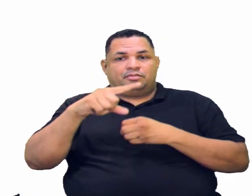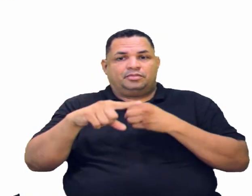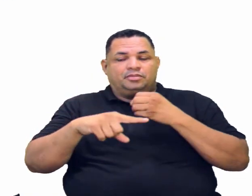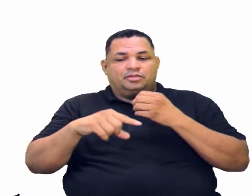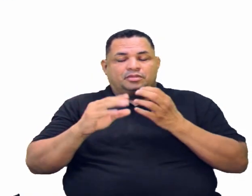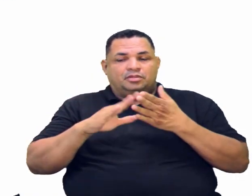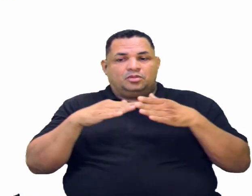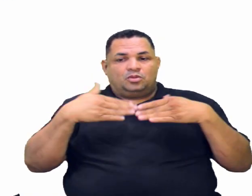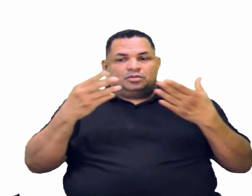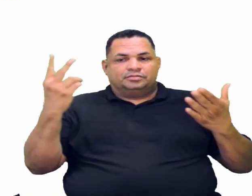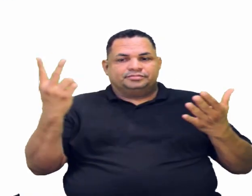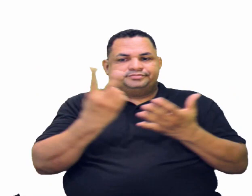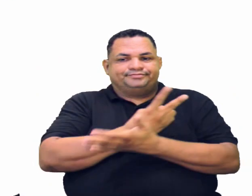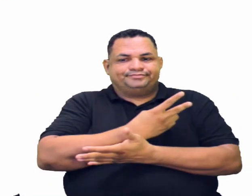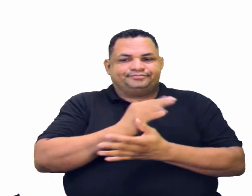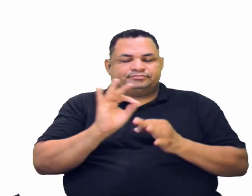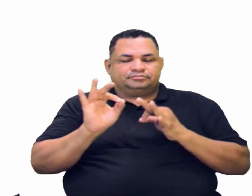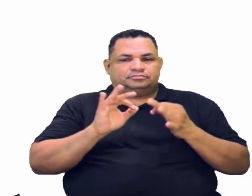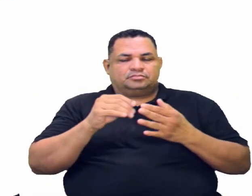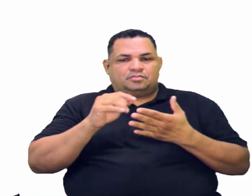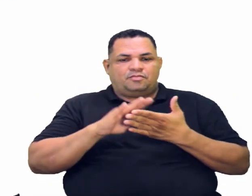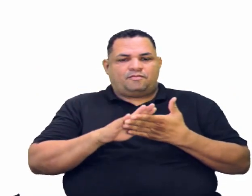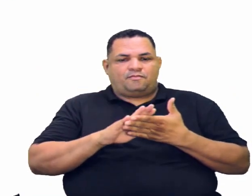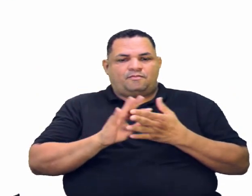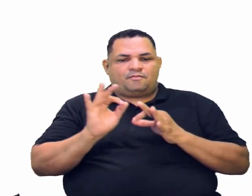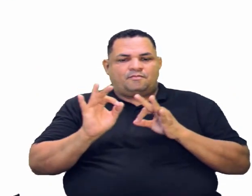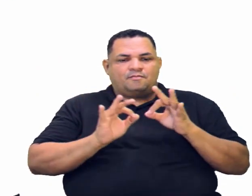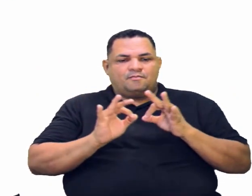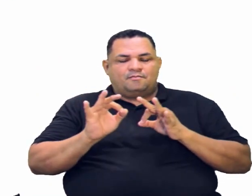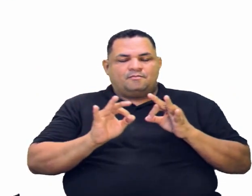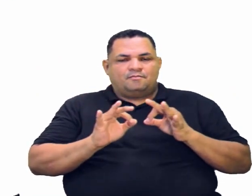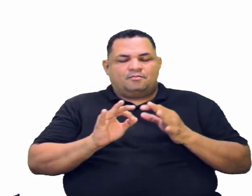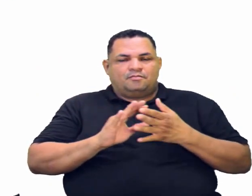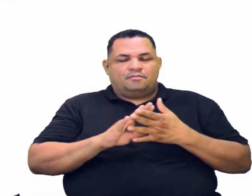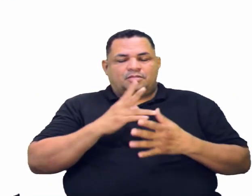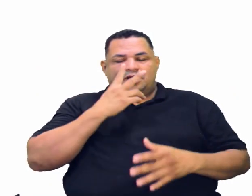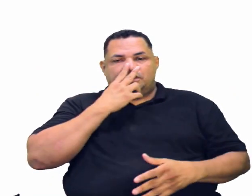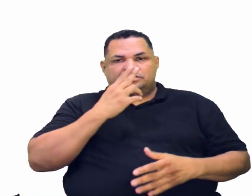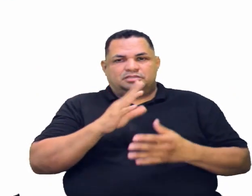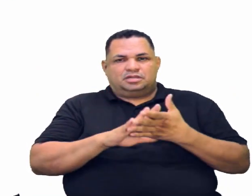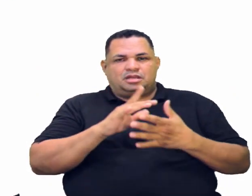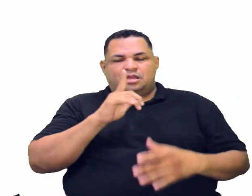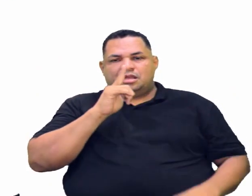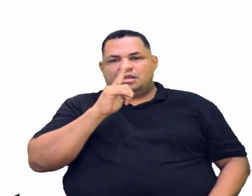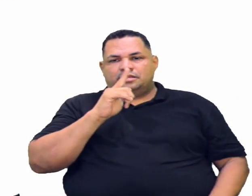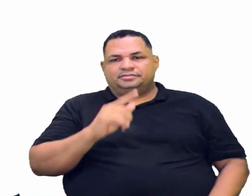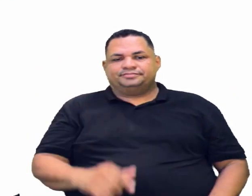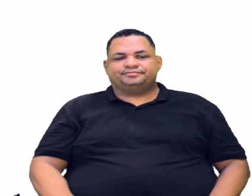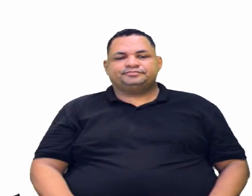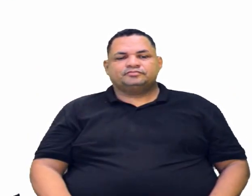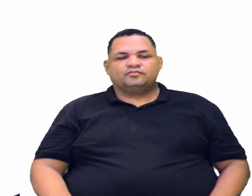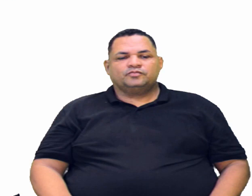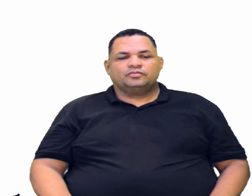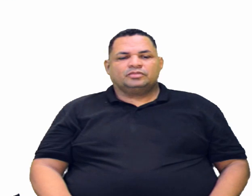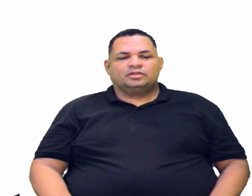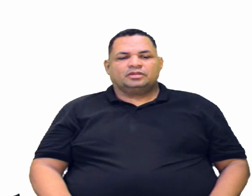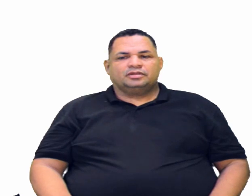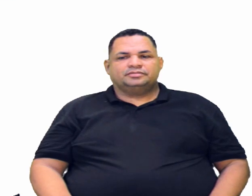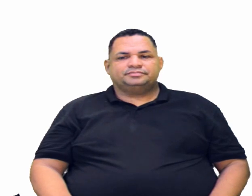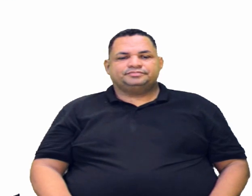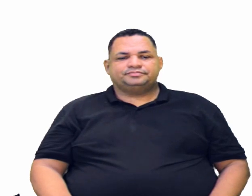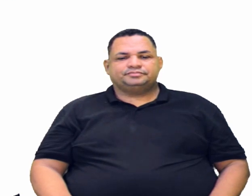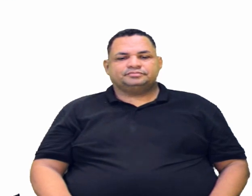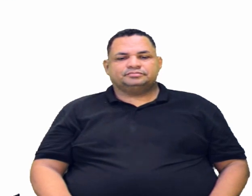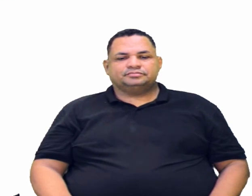álcool. Quando isso ocorre, ela sai na forma de água, né? Ela vai sair lá na forma